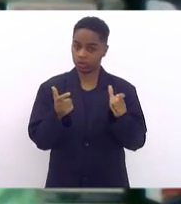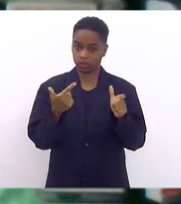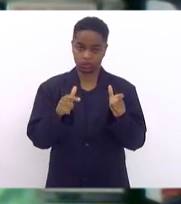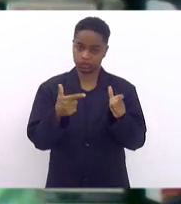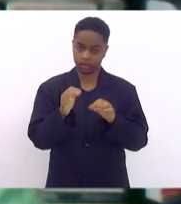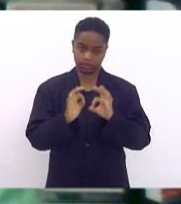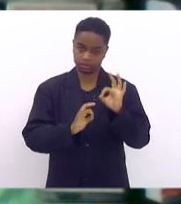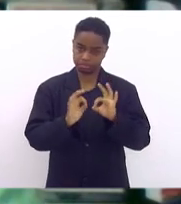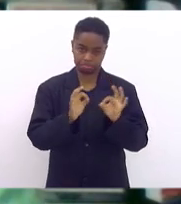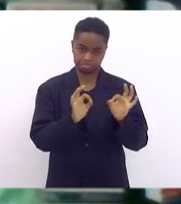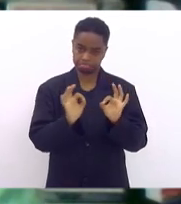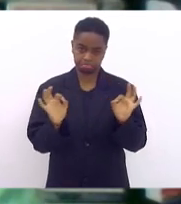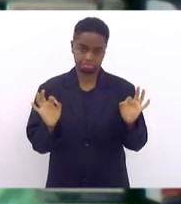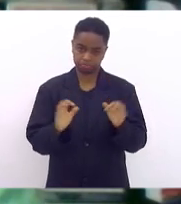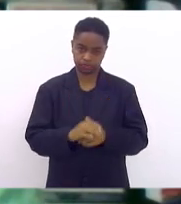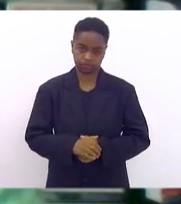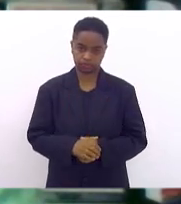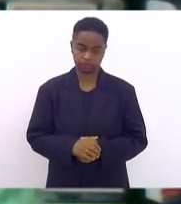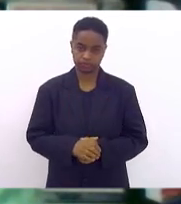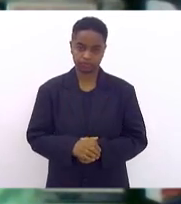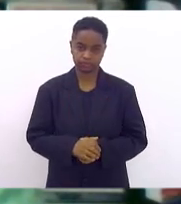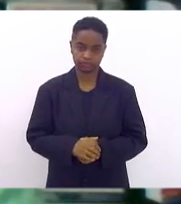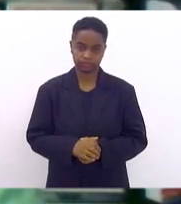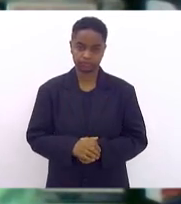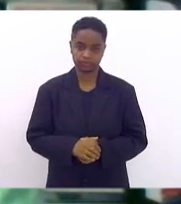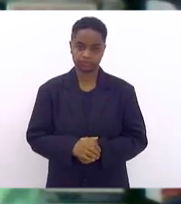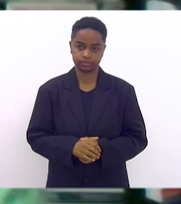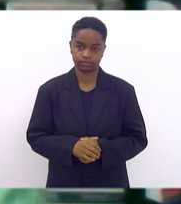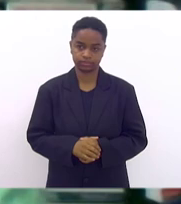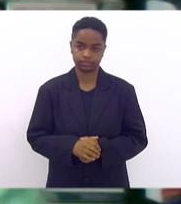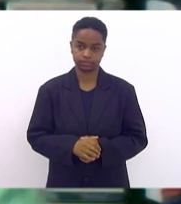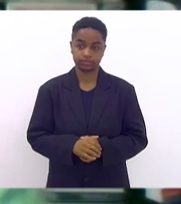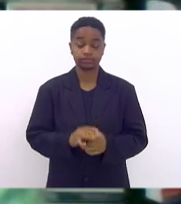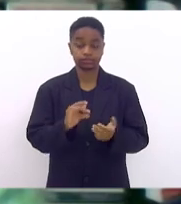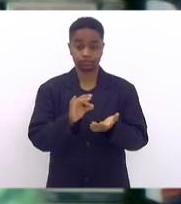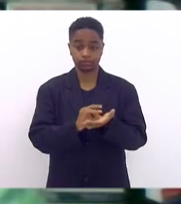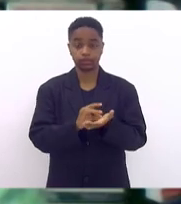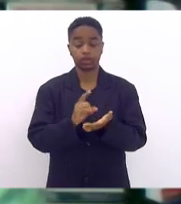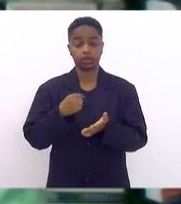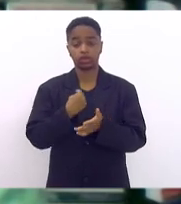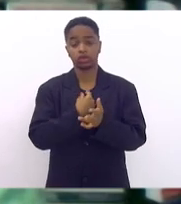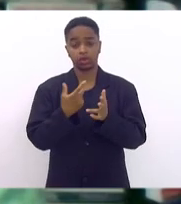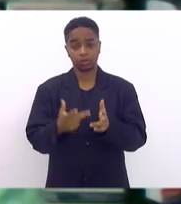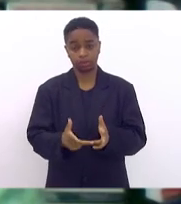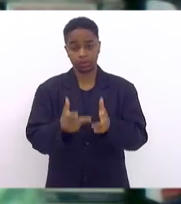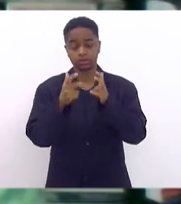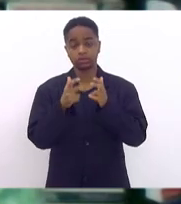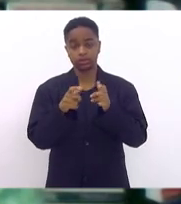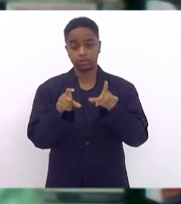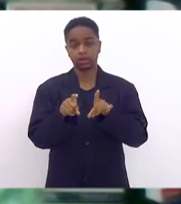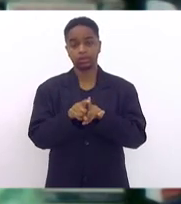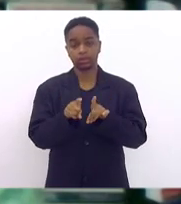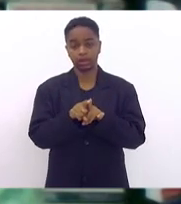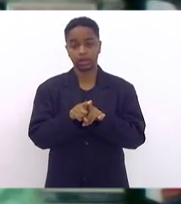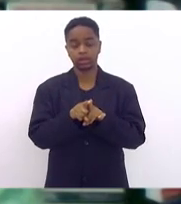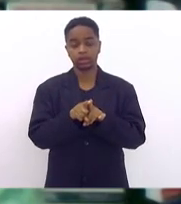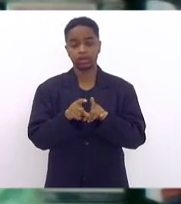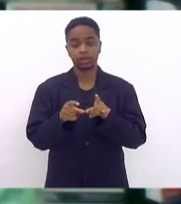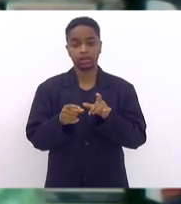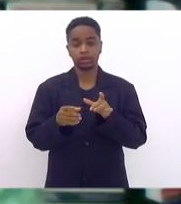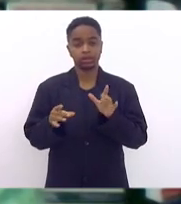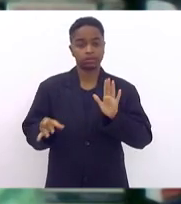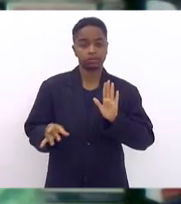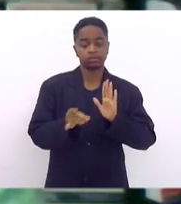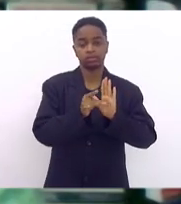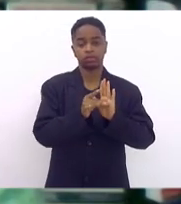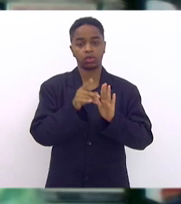preparo. Isso é uma coisa que nós verificamos, a gente colocou, inclusive, no nosso projeto do